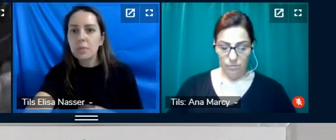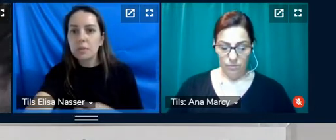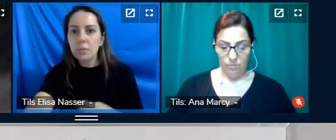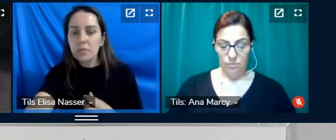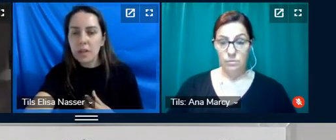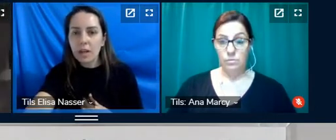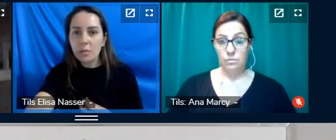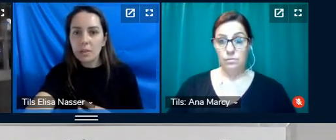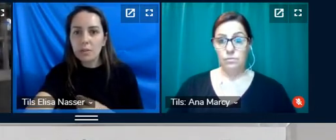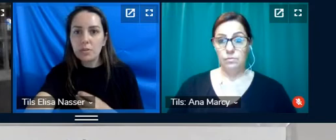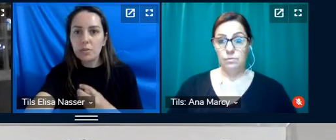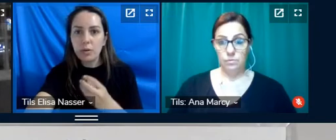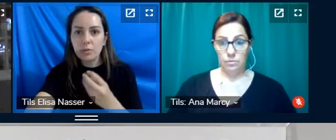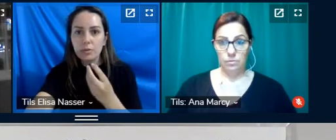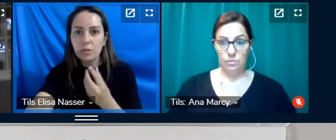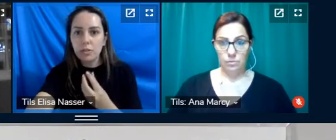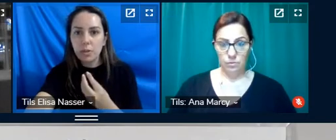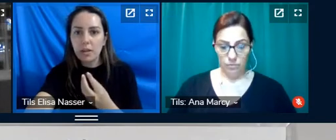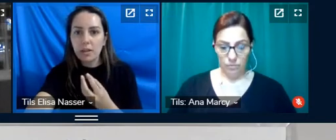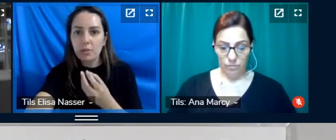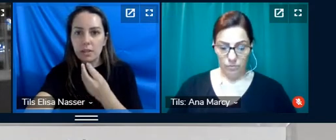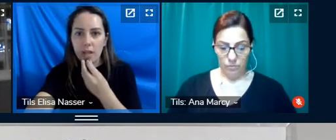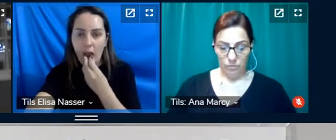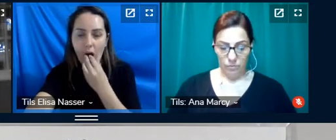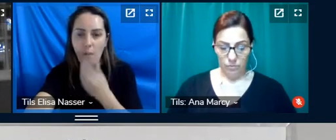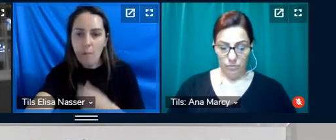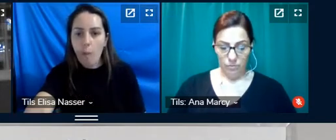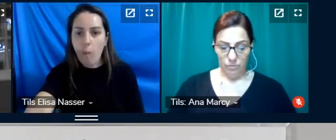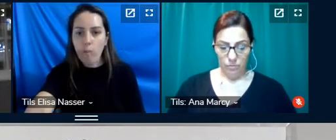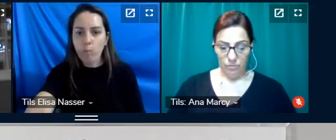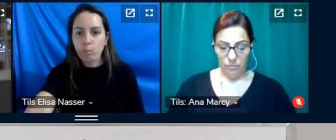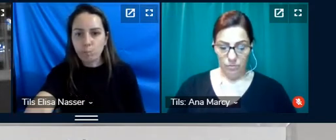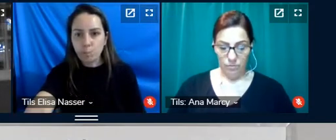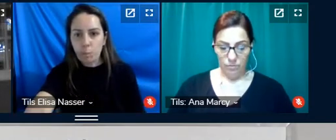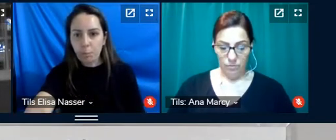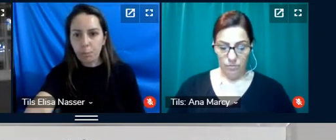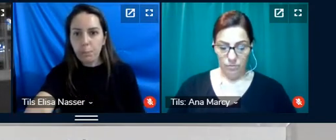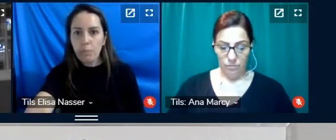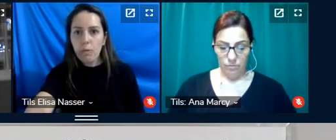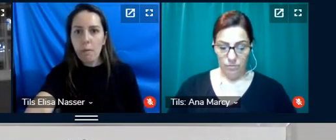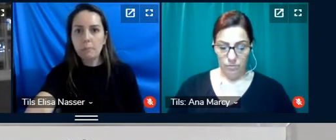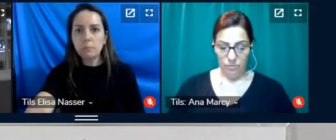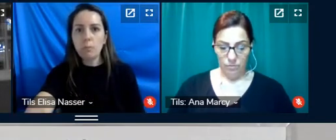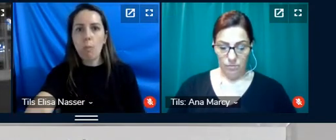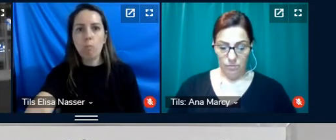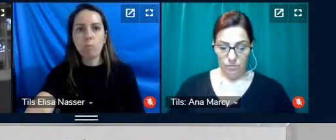Só um pouquinho, professor. Vou buscar a calculadora e já volto. Ah, tá. Tá bem.